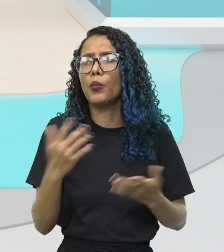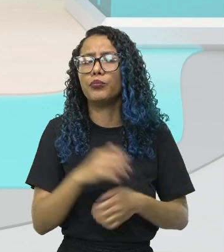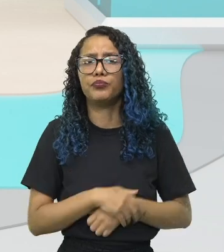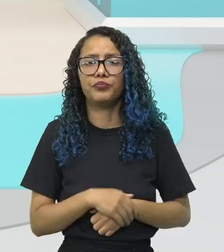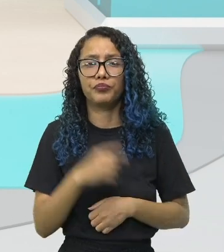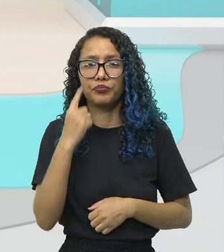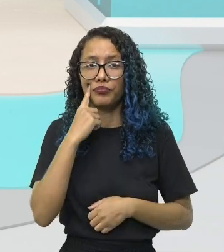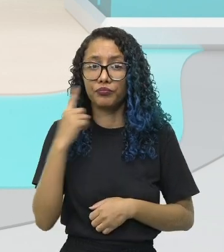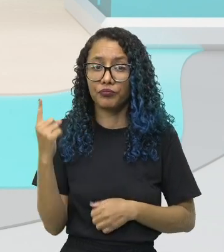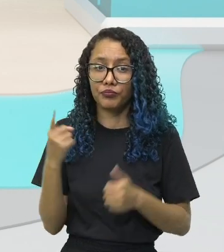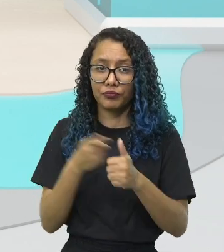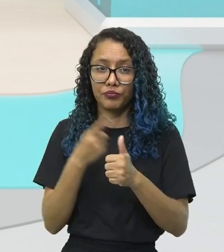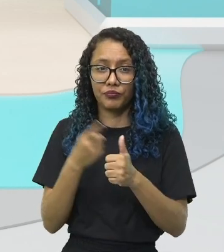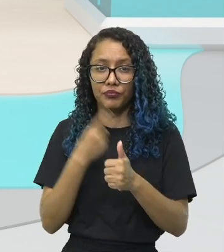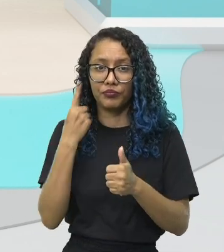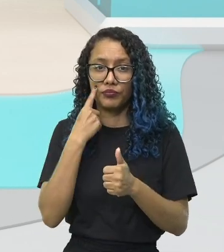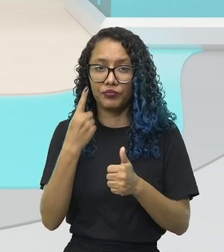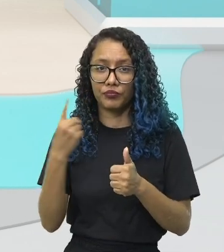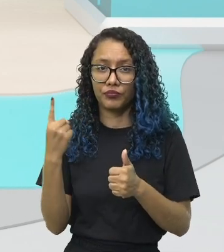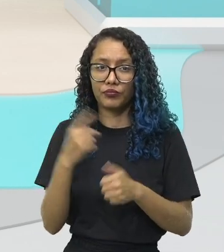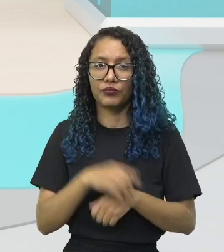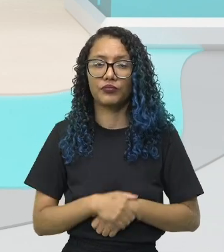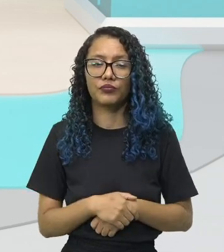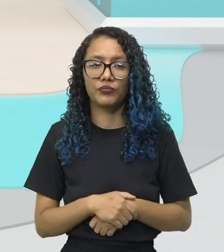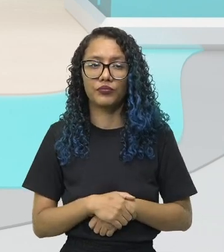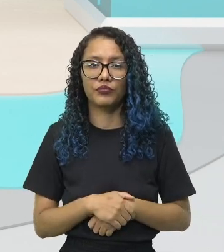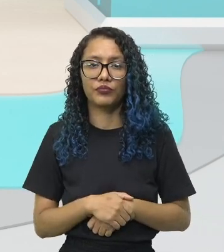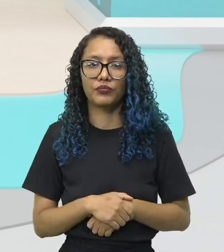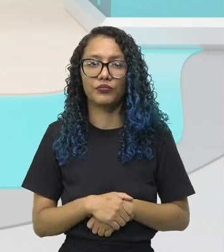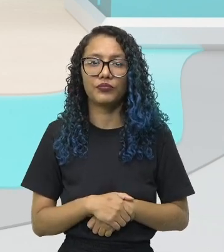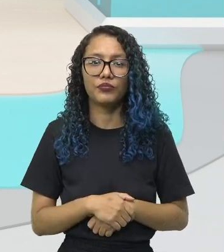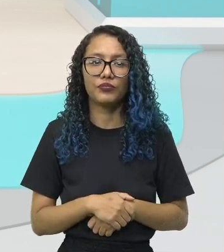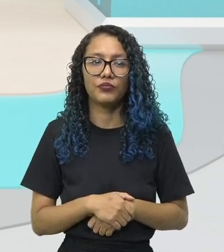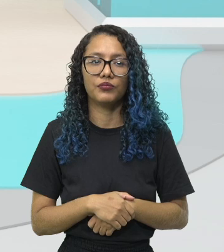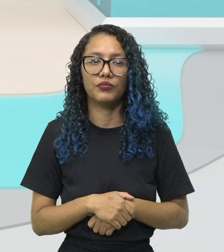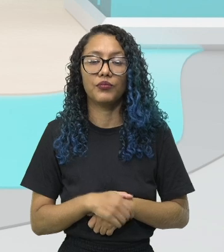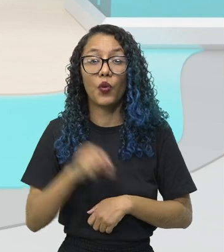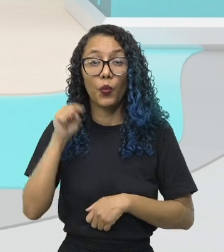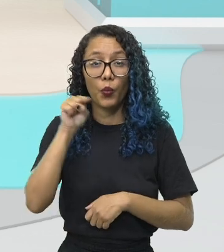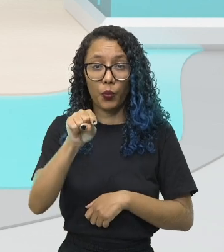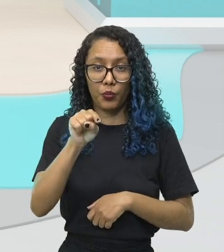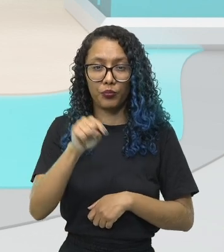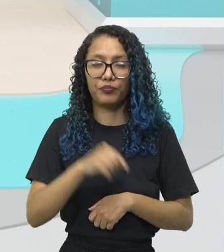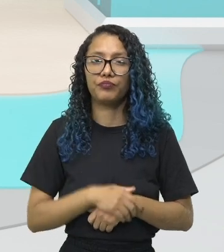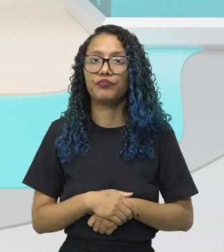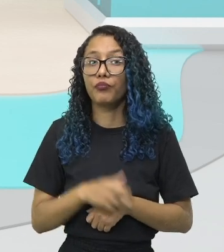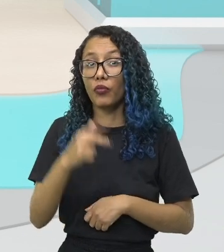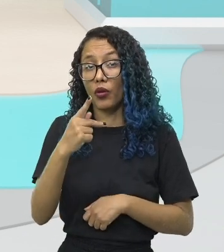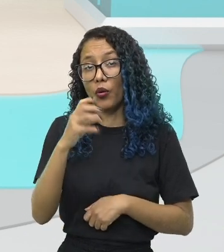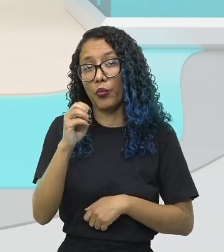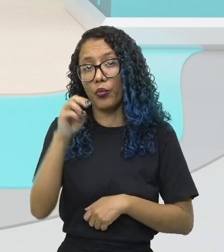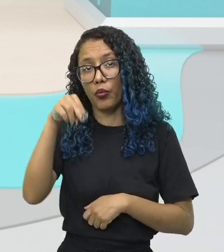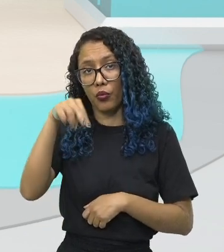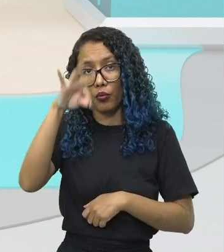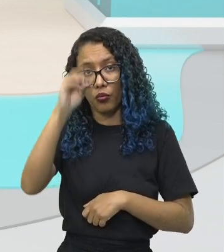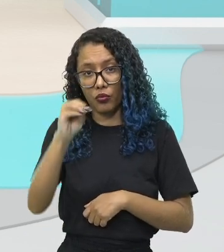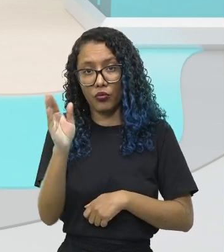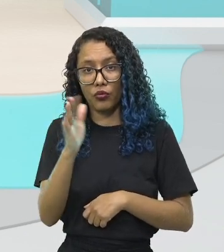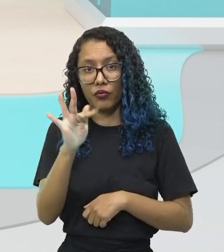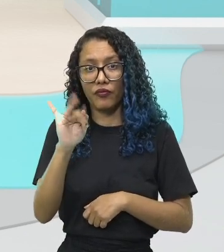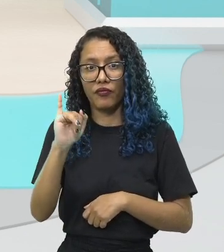Primeiro sinal que apresento para vocês é o sinal, o quê? Ponto final. Vejam aí,